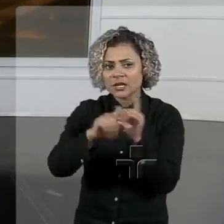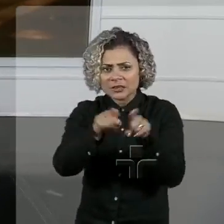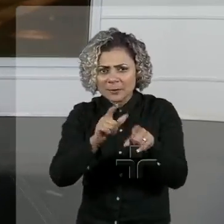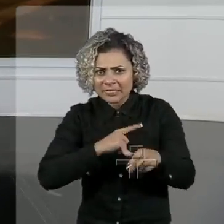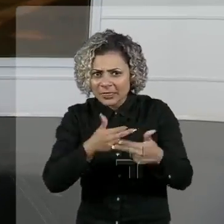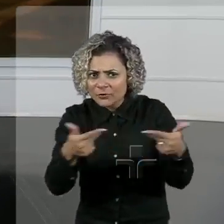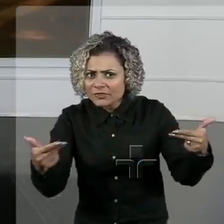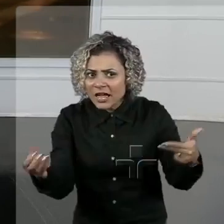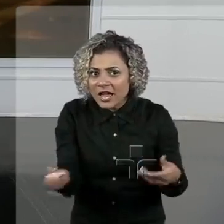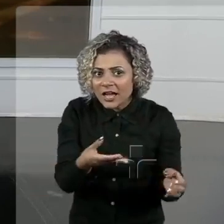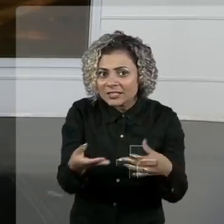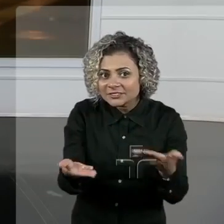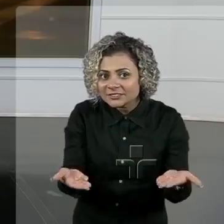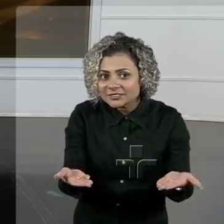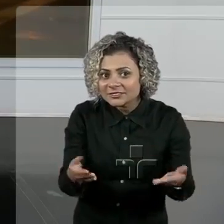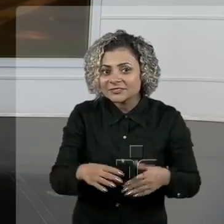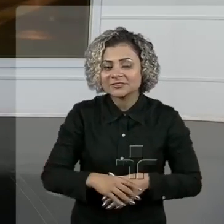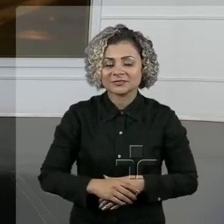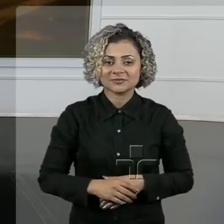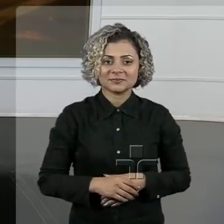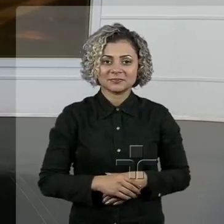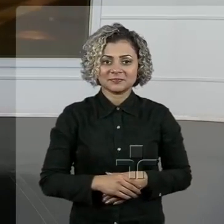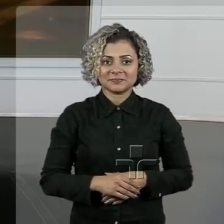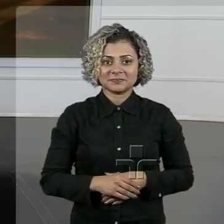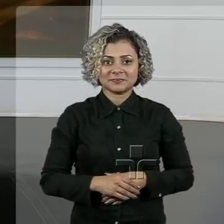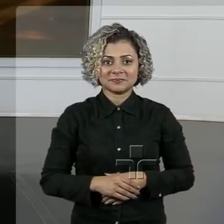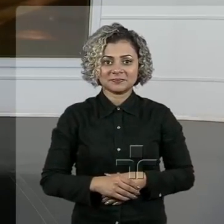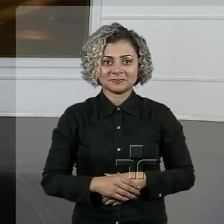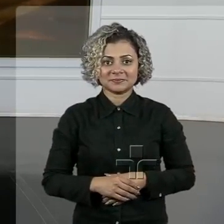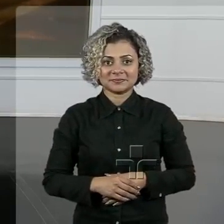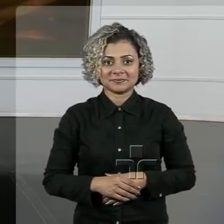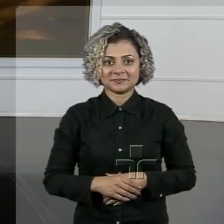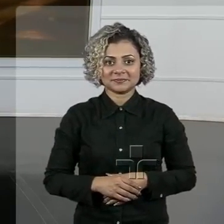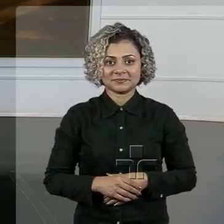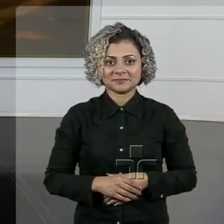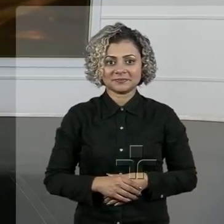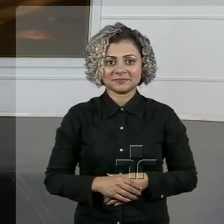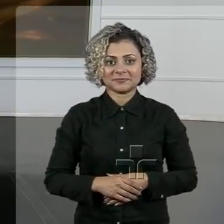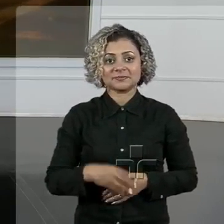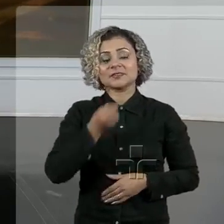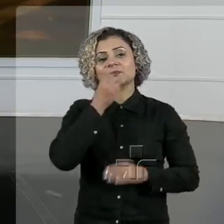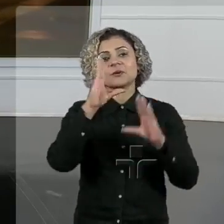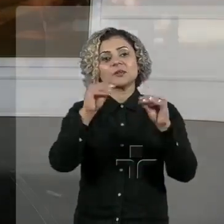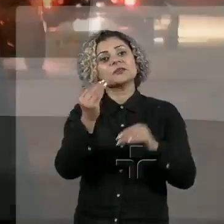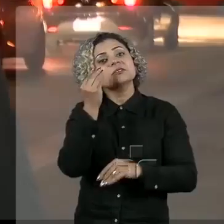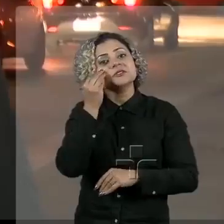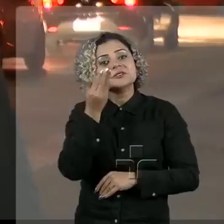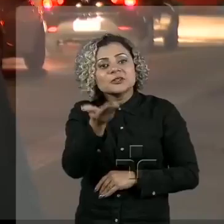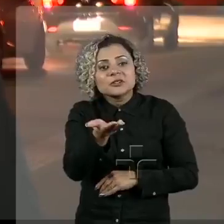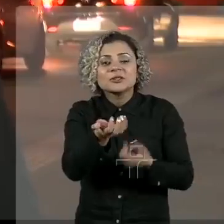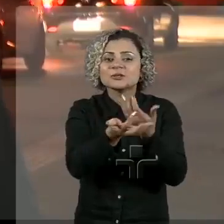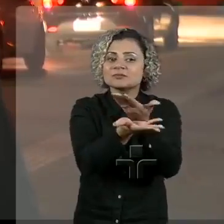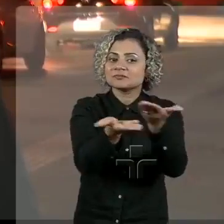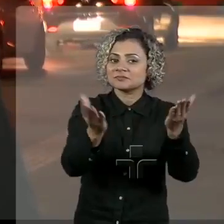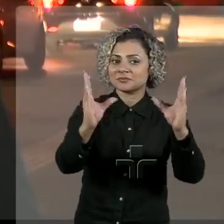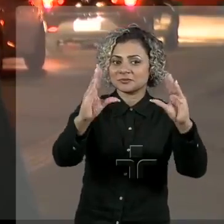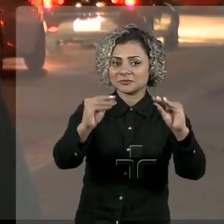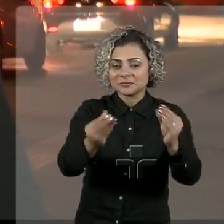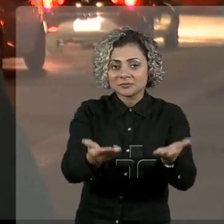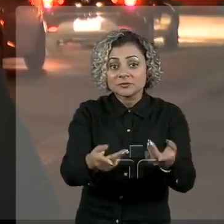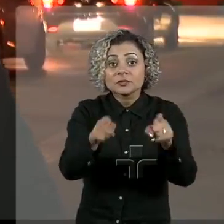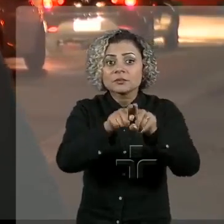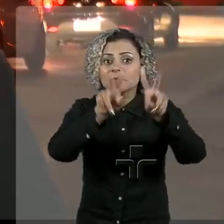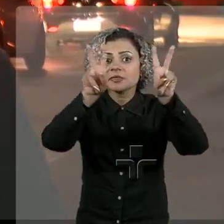e tem muita novidade esse ano? Boa noite, Joyce. Boa noite a todos. Vamos falar